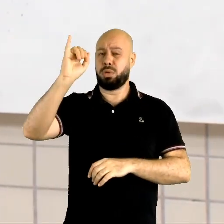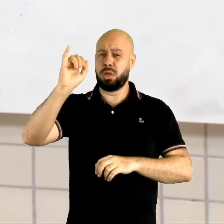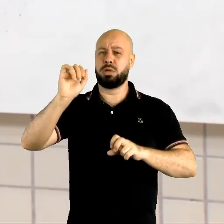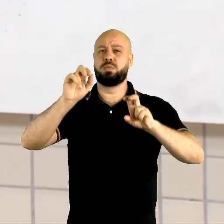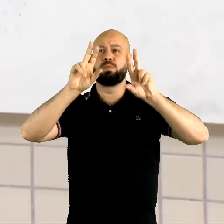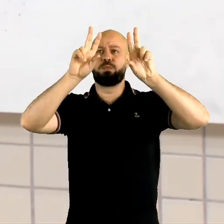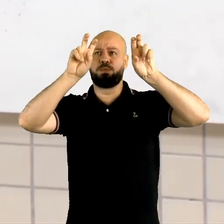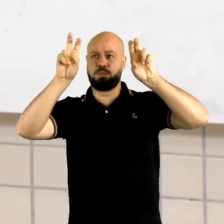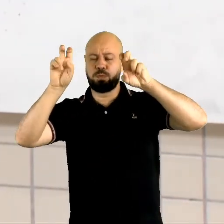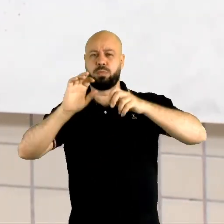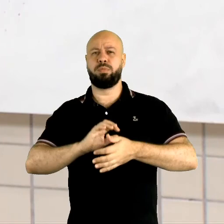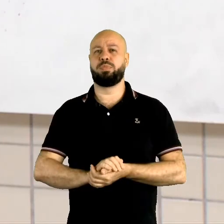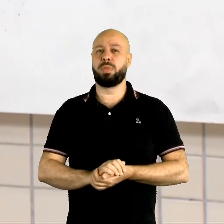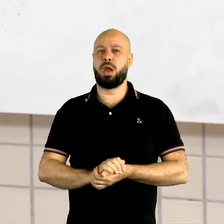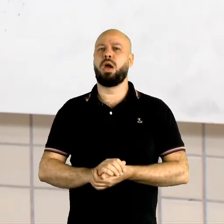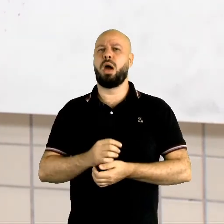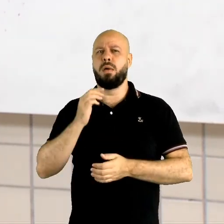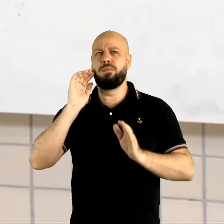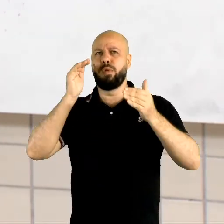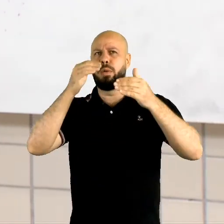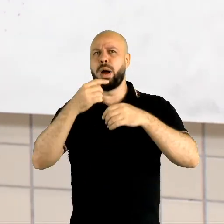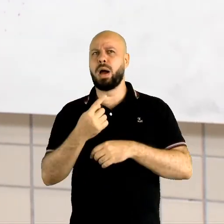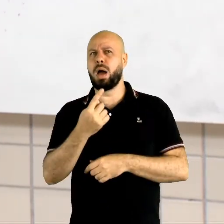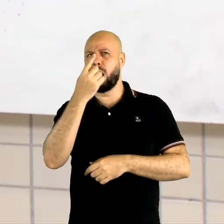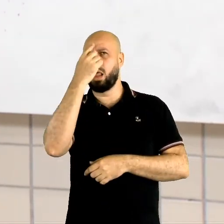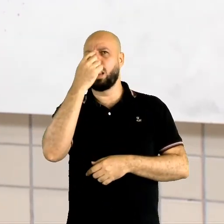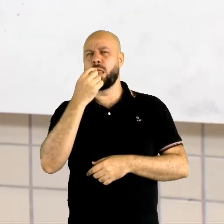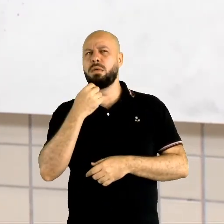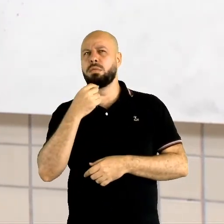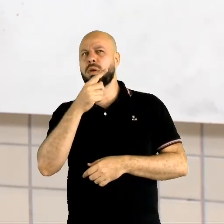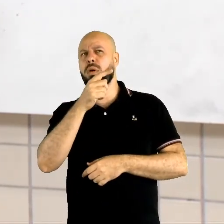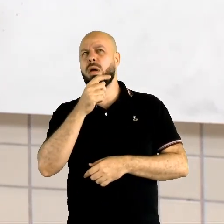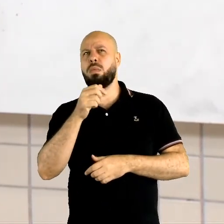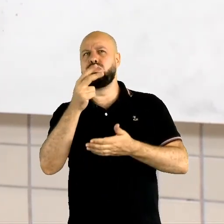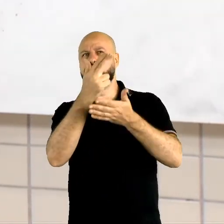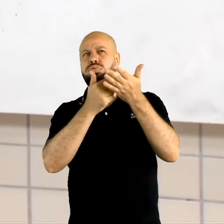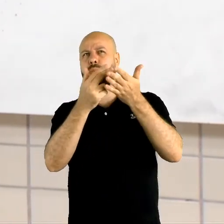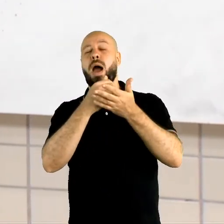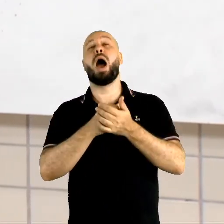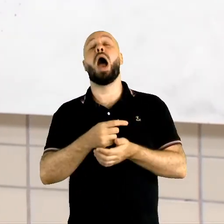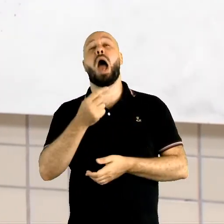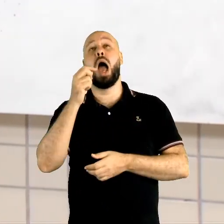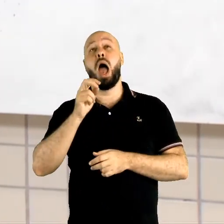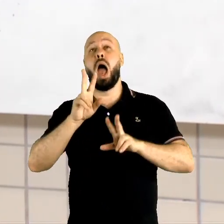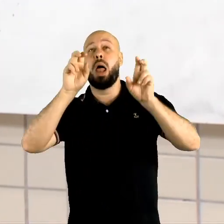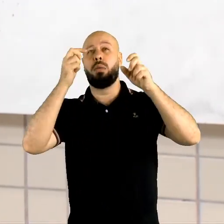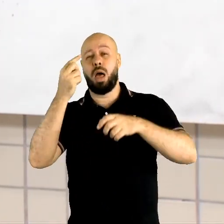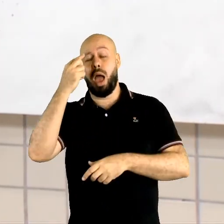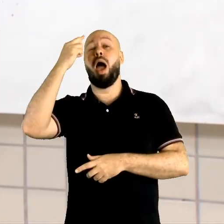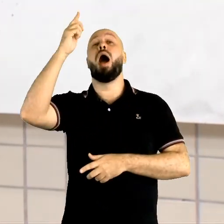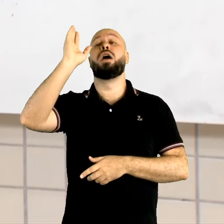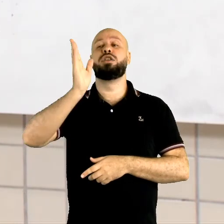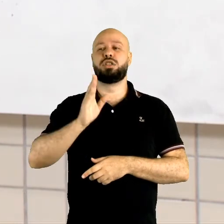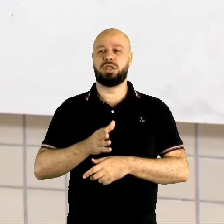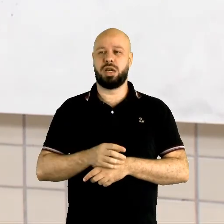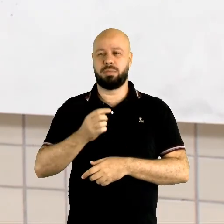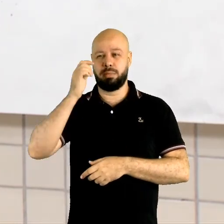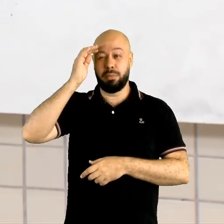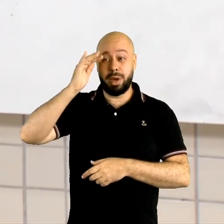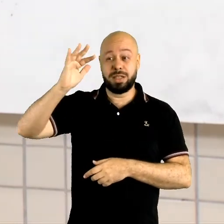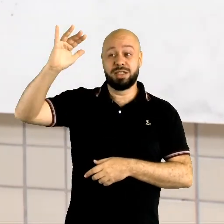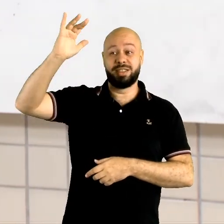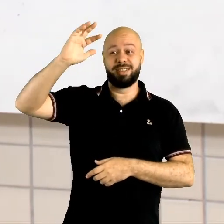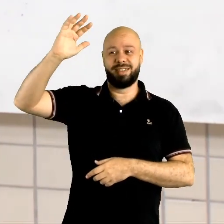vir de acordo com os desenhos. A pessoa vê o título e já imagina, ó, a leitura de texto instrucional. Vê o